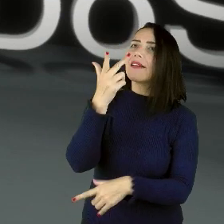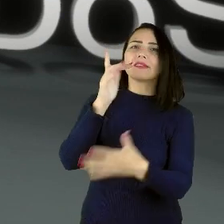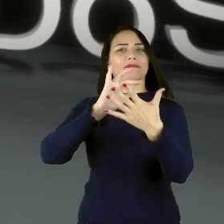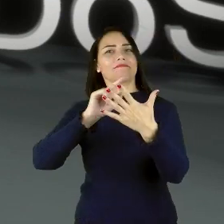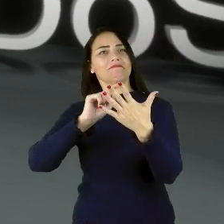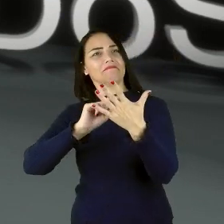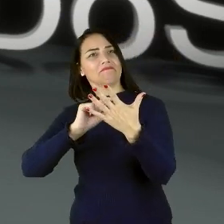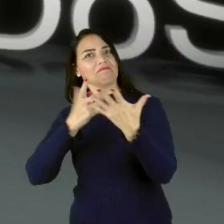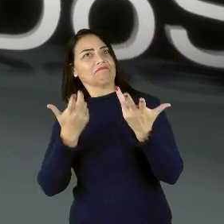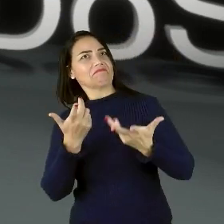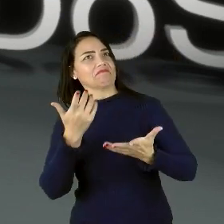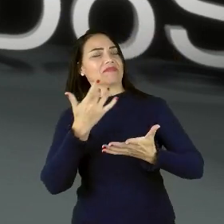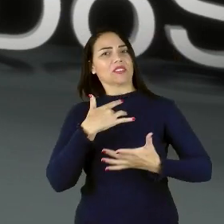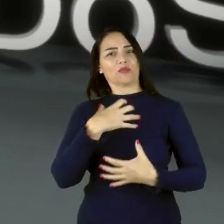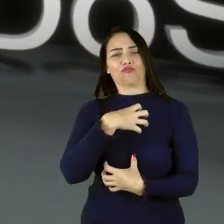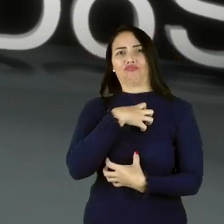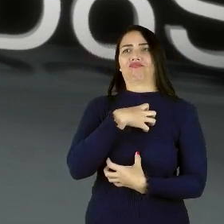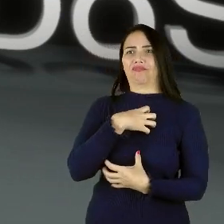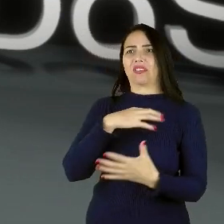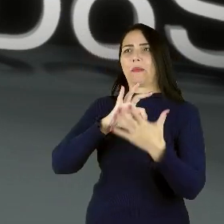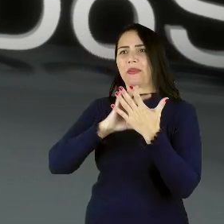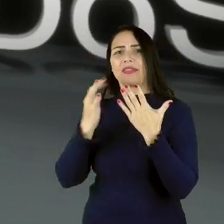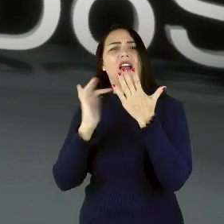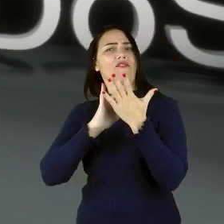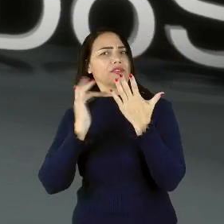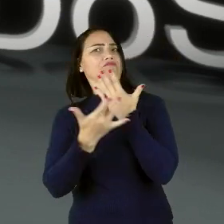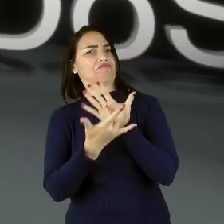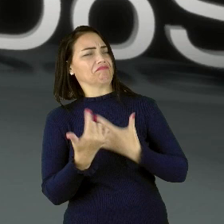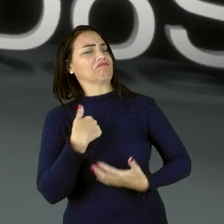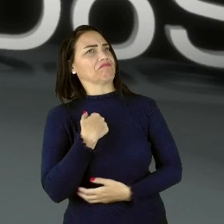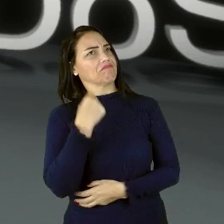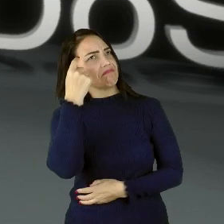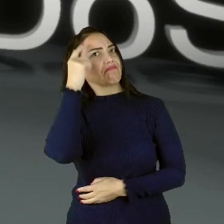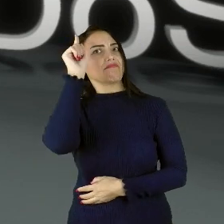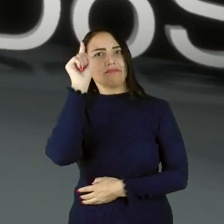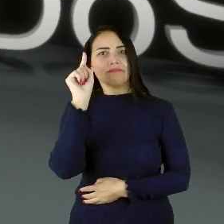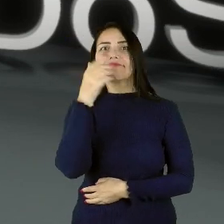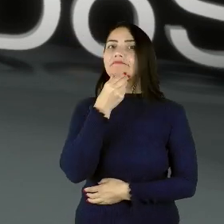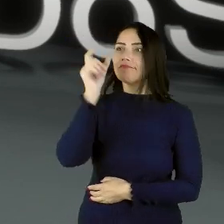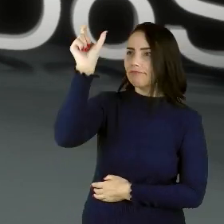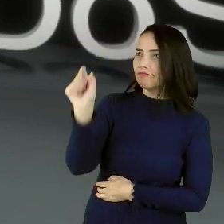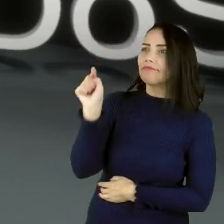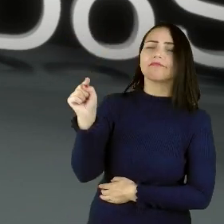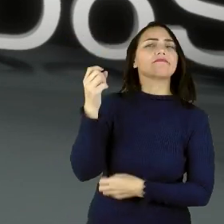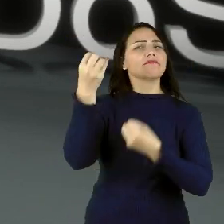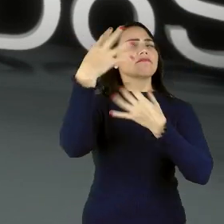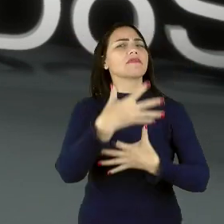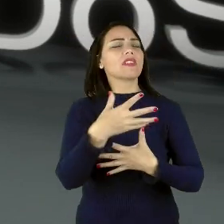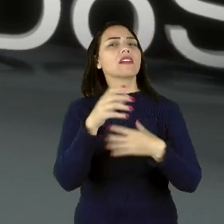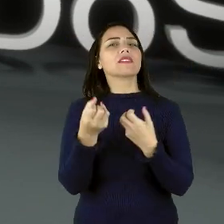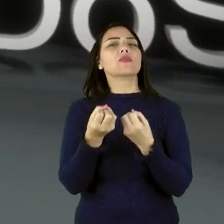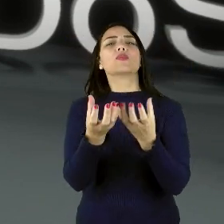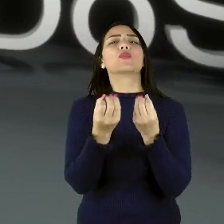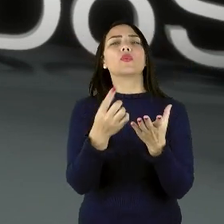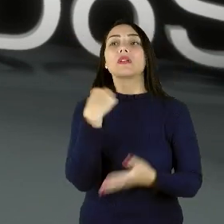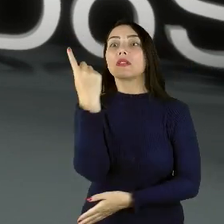professor do MIT, Edgar Schein. Essa teoria é muito utilizada nos estudos de cultura organizacional. Diz que